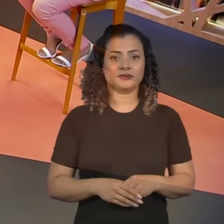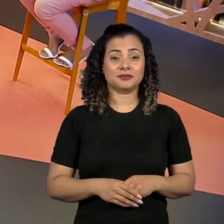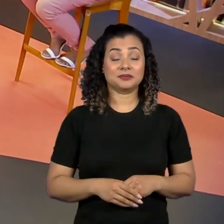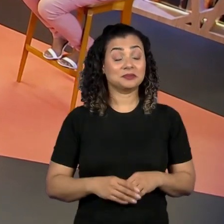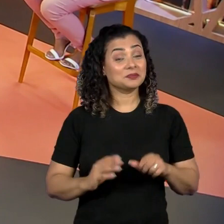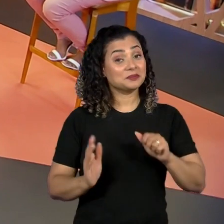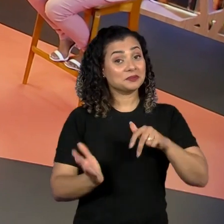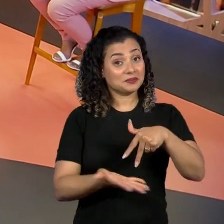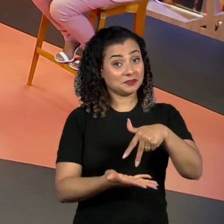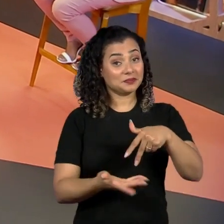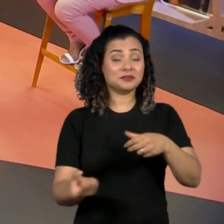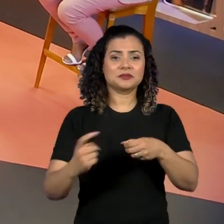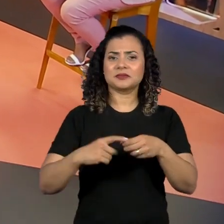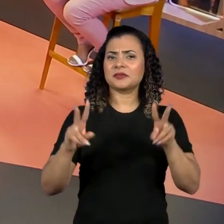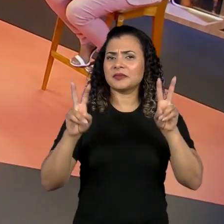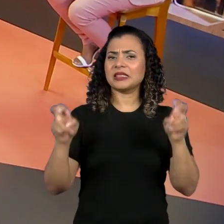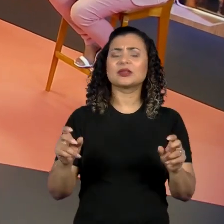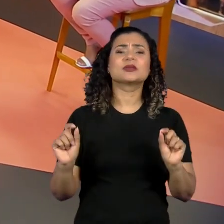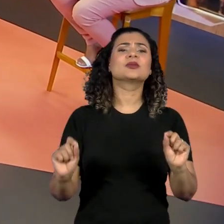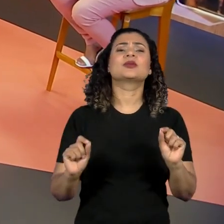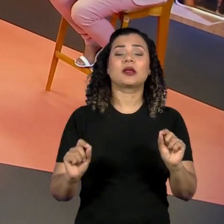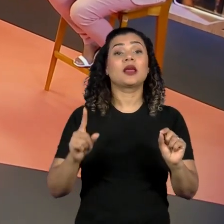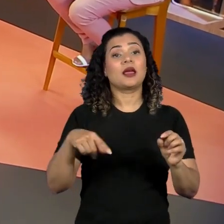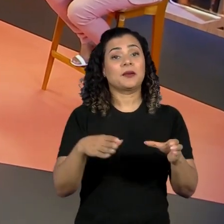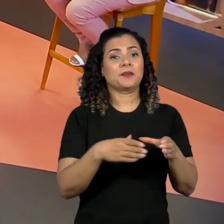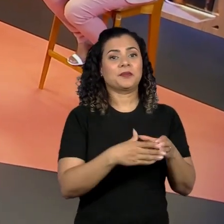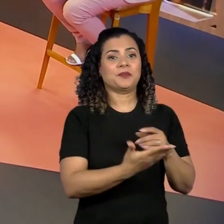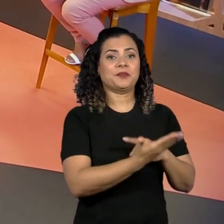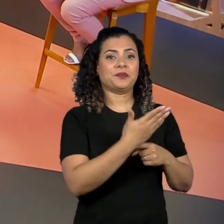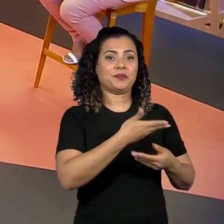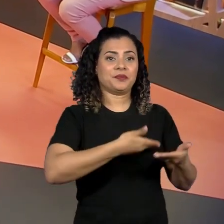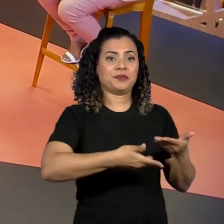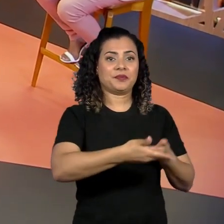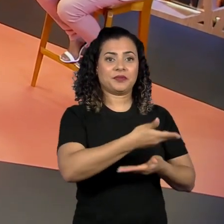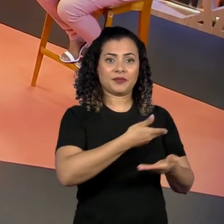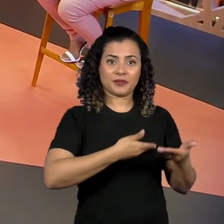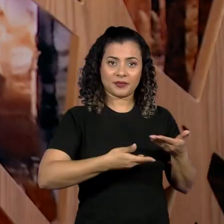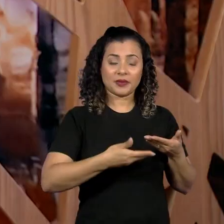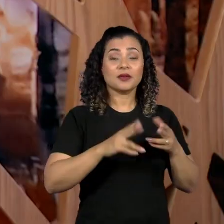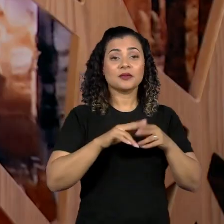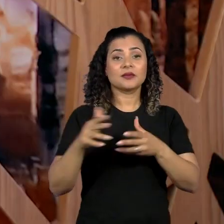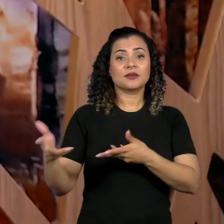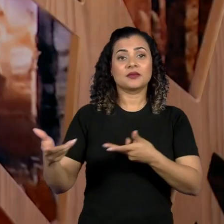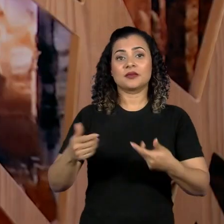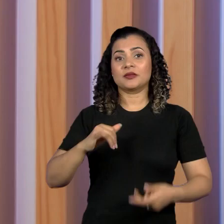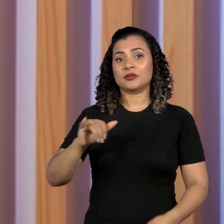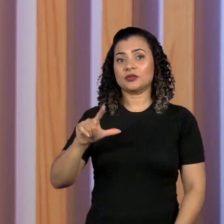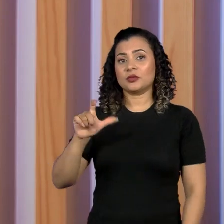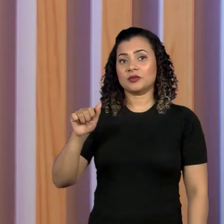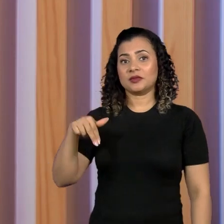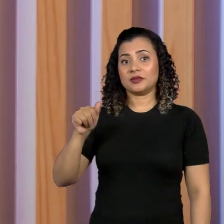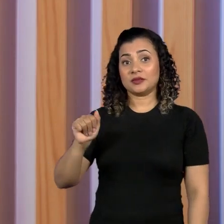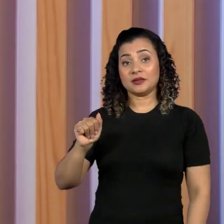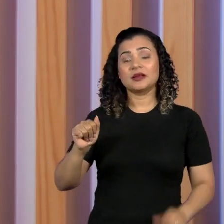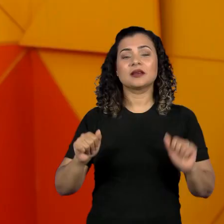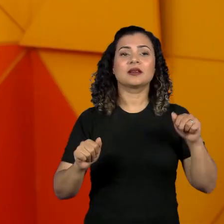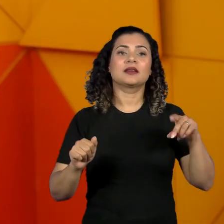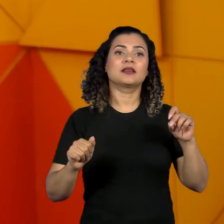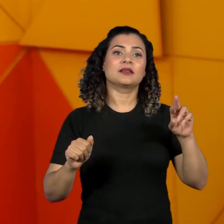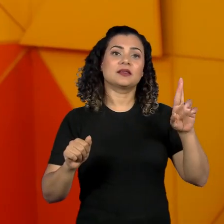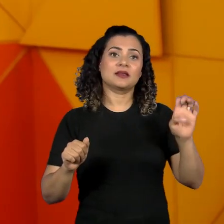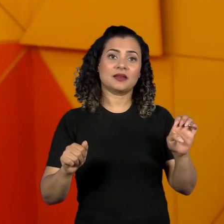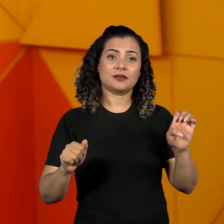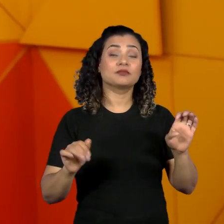Estação Livre de volta. Hoje o assunto aqui é cooperativismo e eu estou recebendo aqui Juliana Oliveira e André Broni.